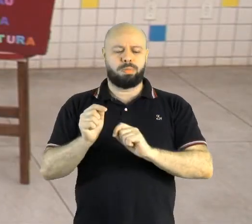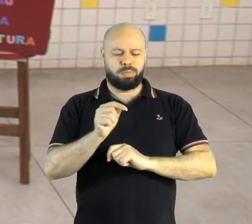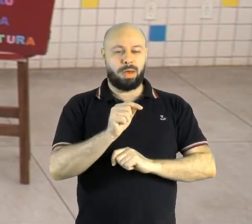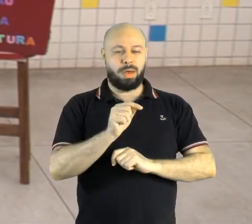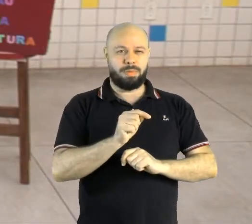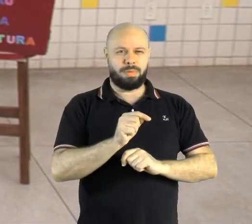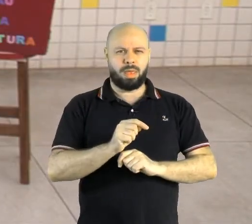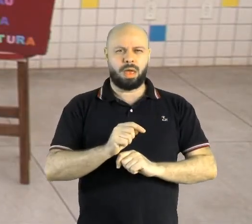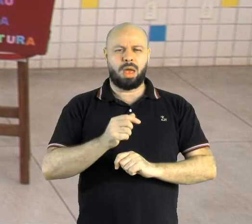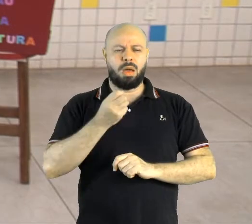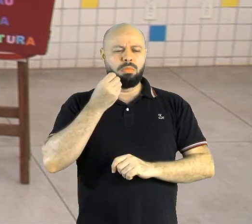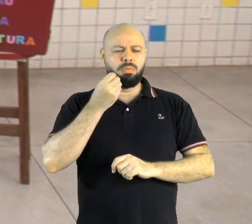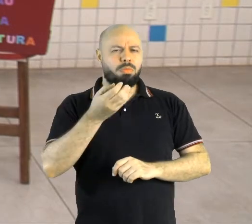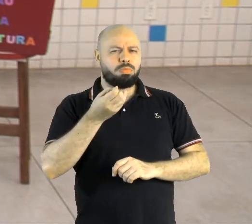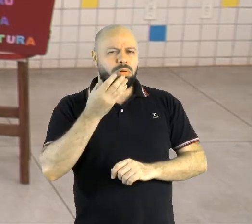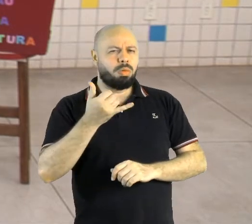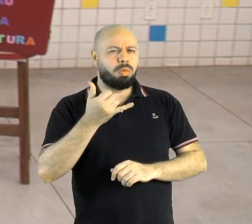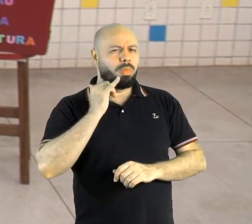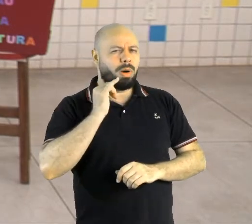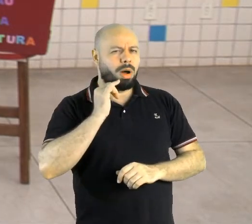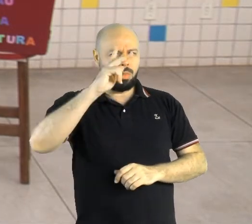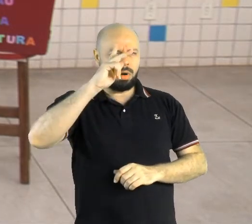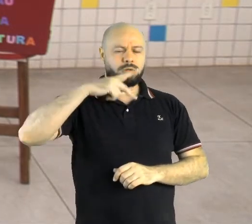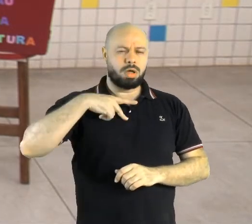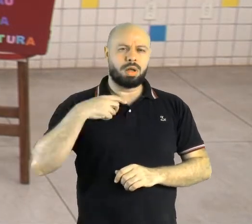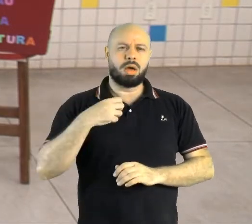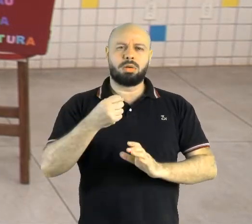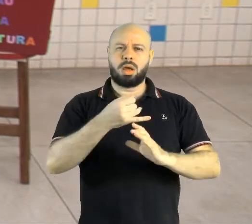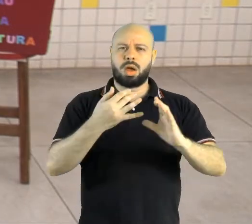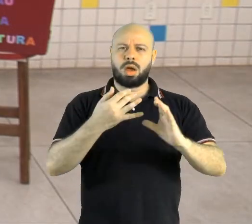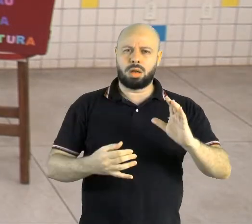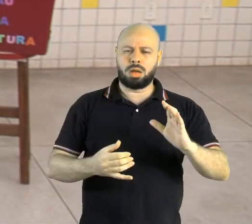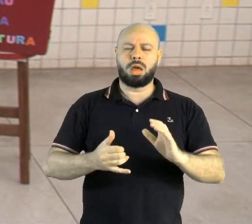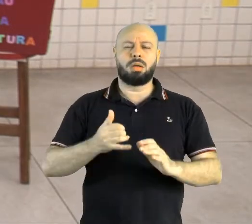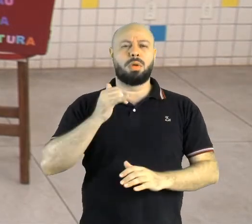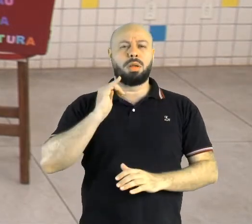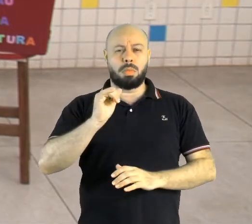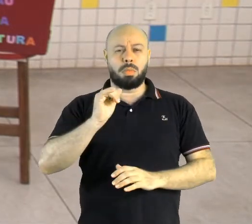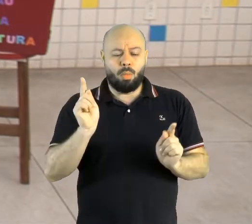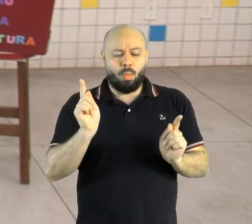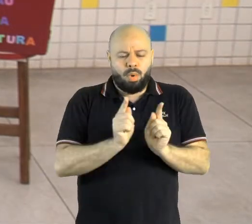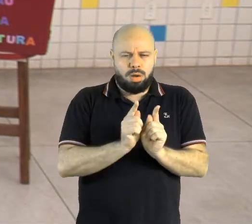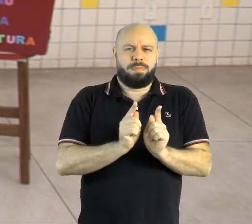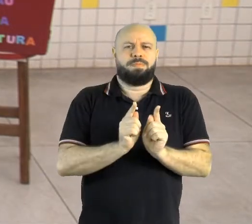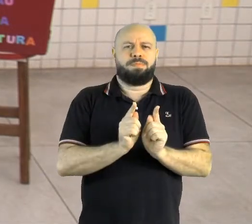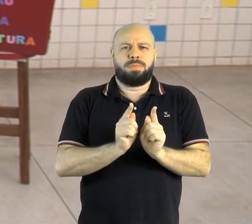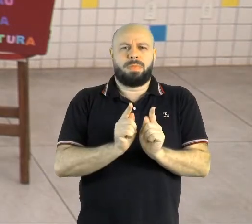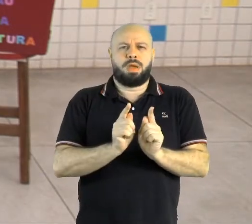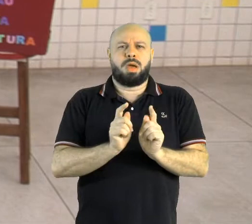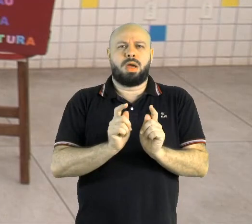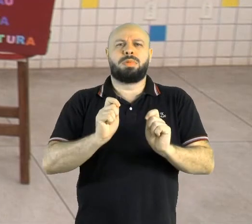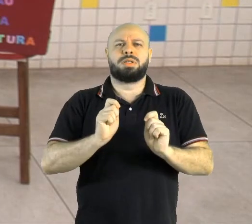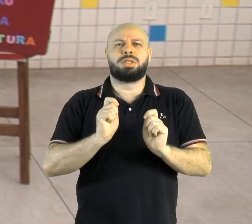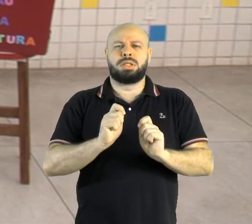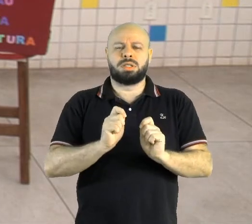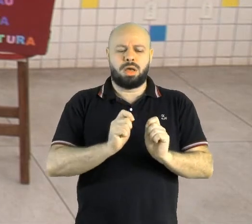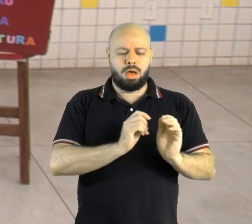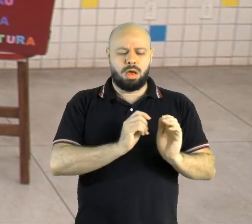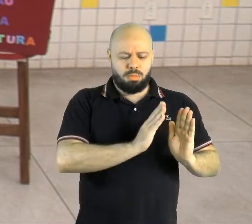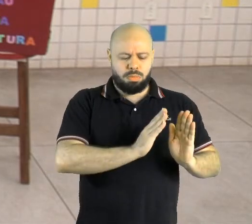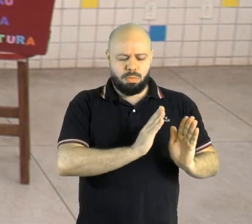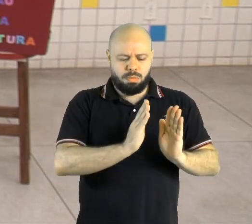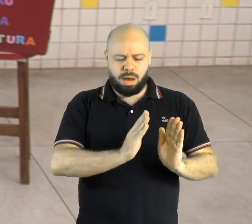pessoal tem suas características, que a narração é breve, precisa ter as consequências, as sequências de